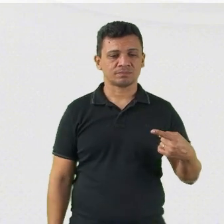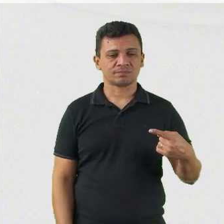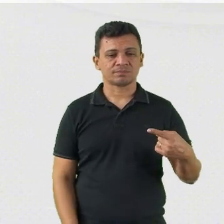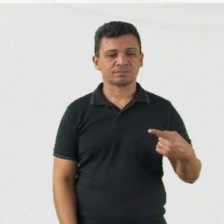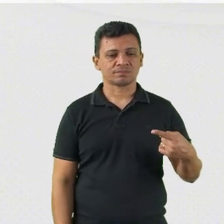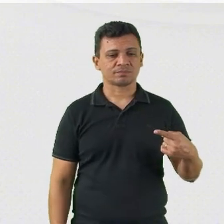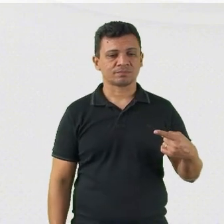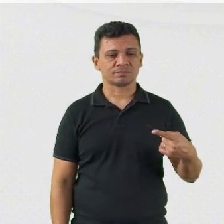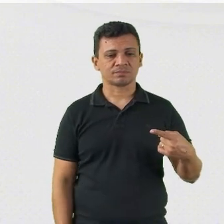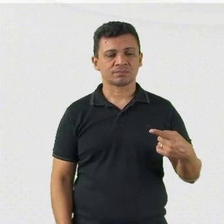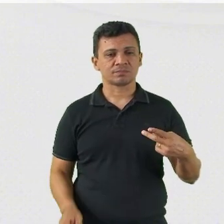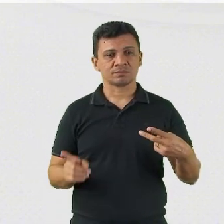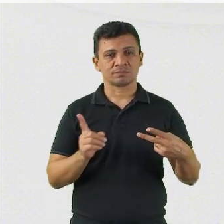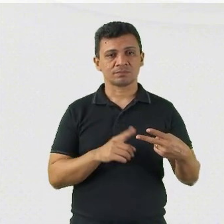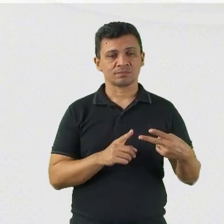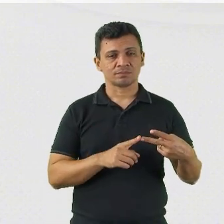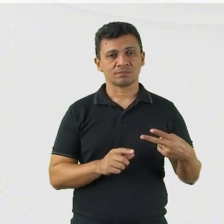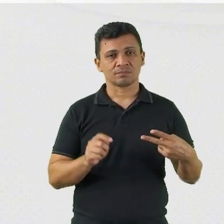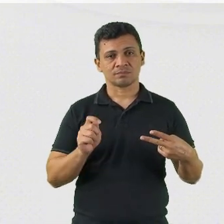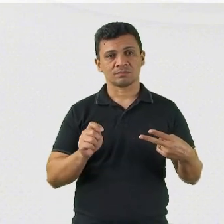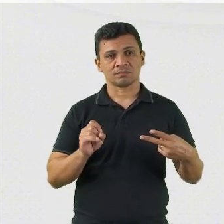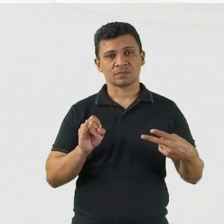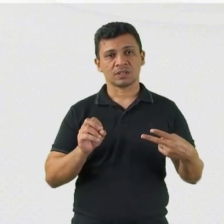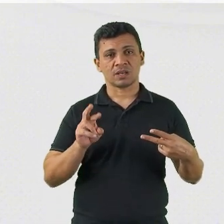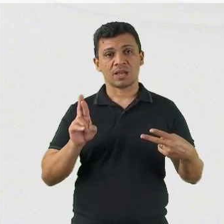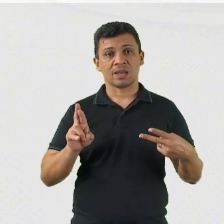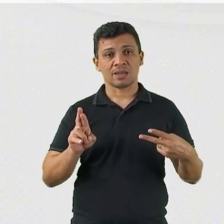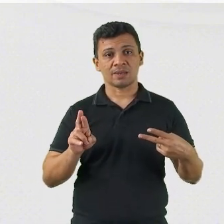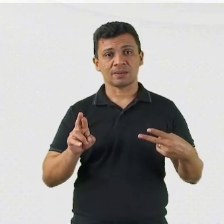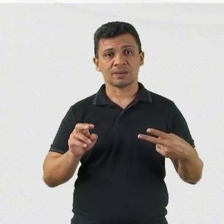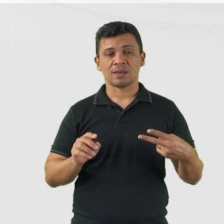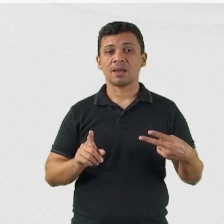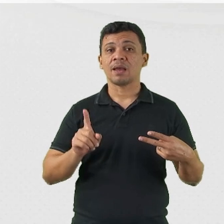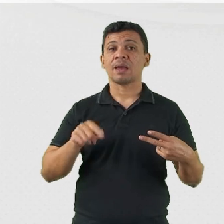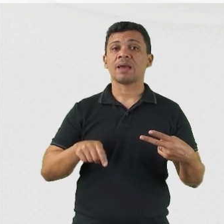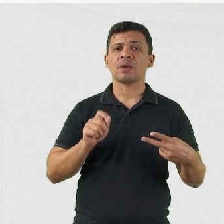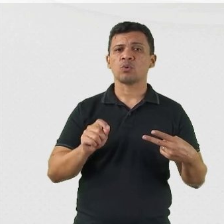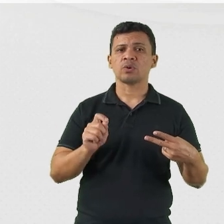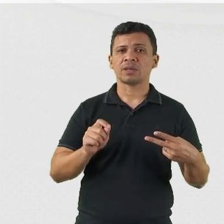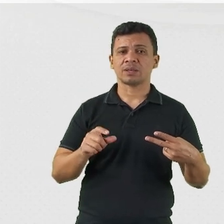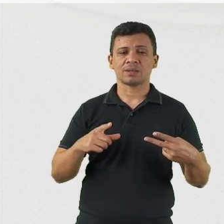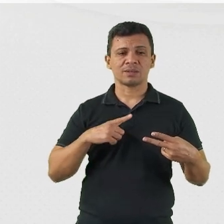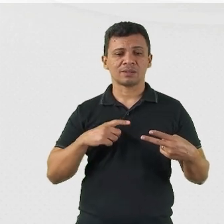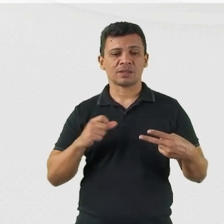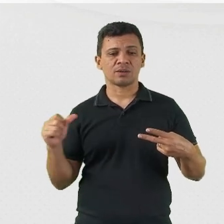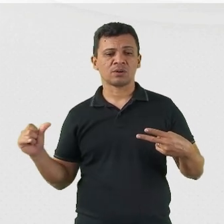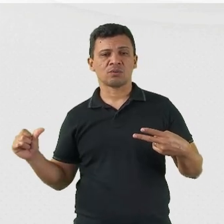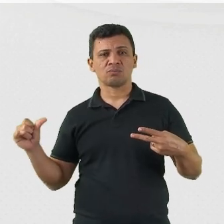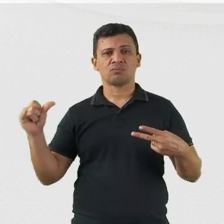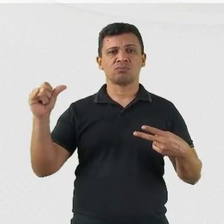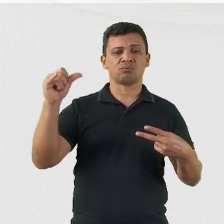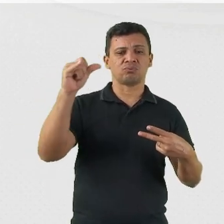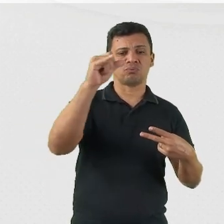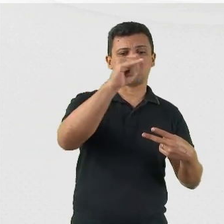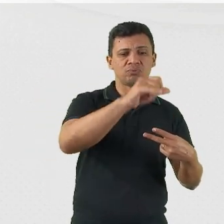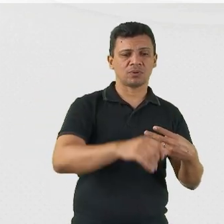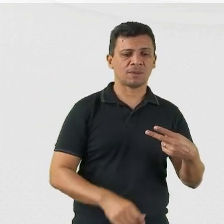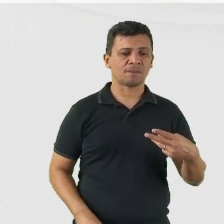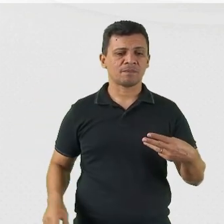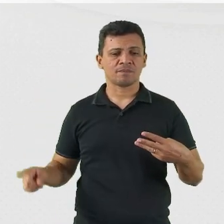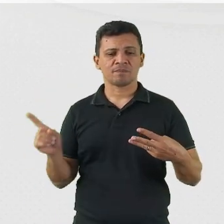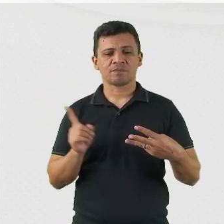tá? Air, o ar, então transportes aéreos, e water, que seria